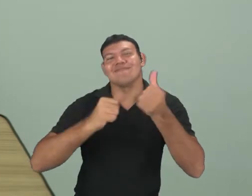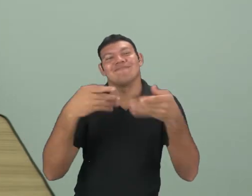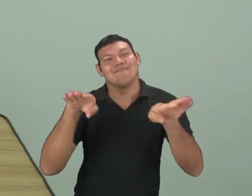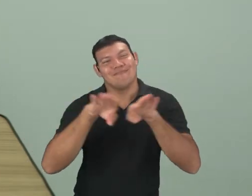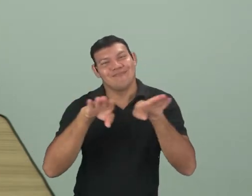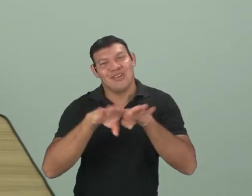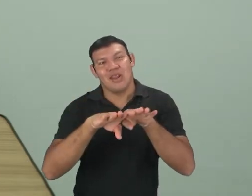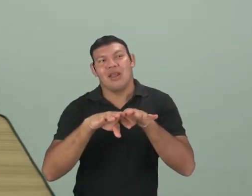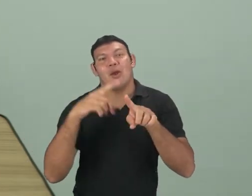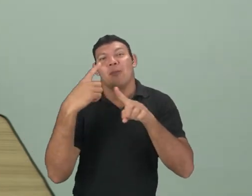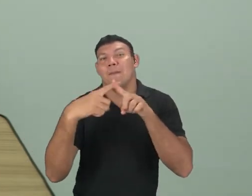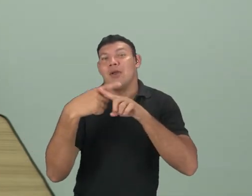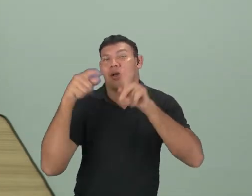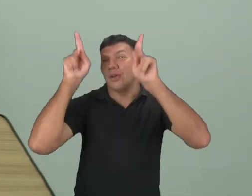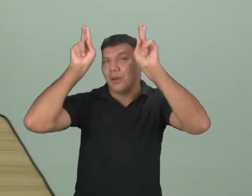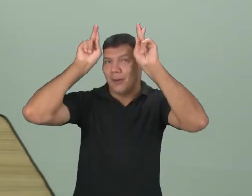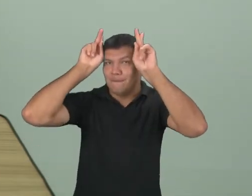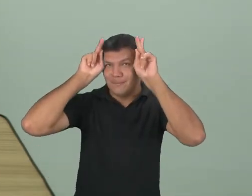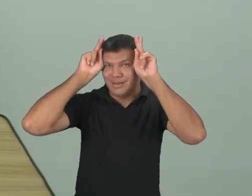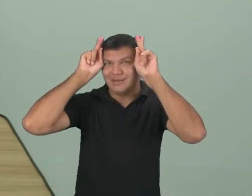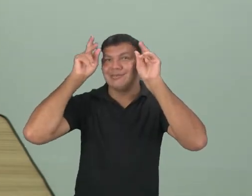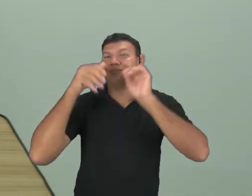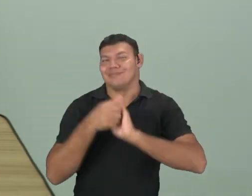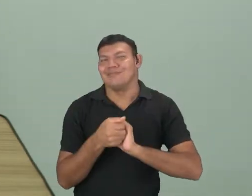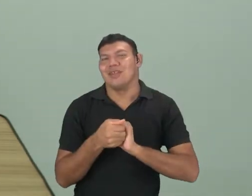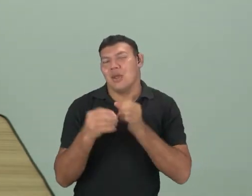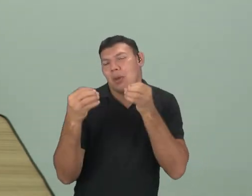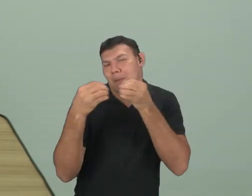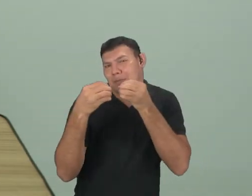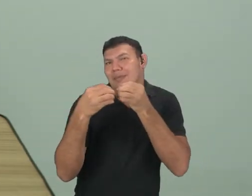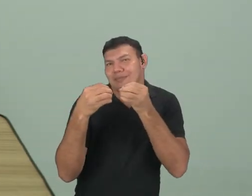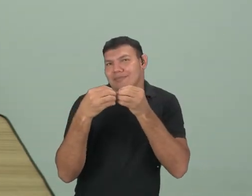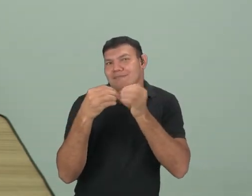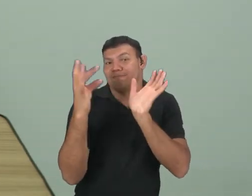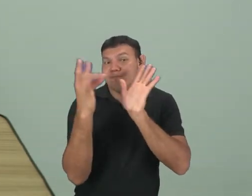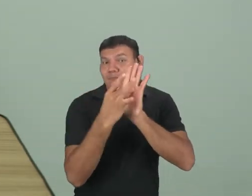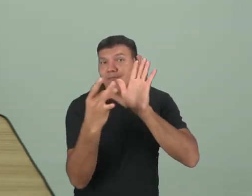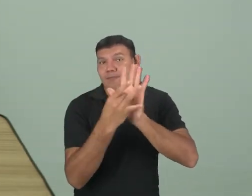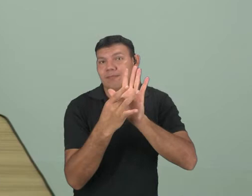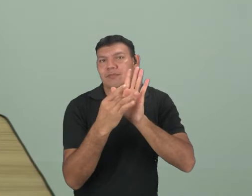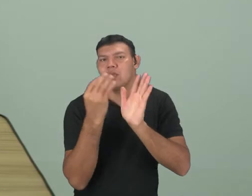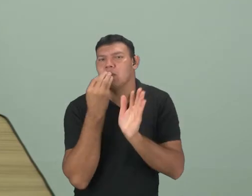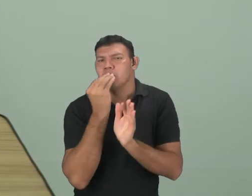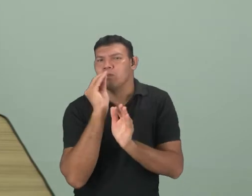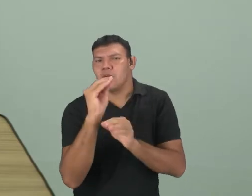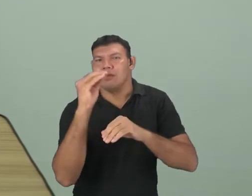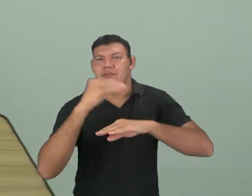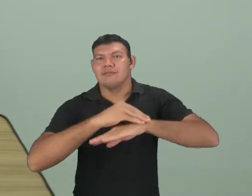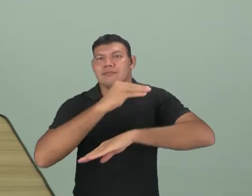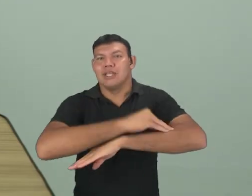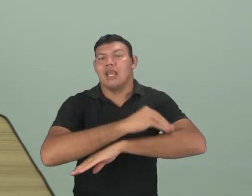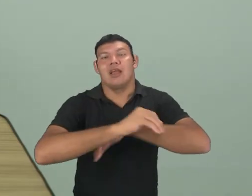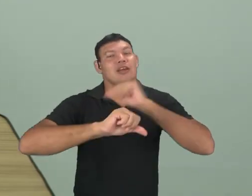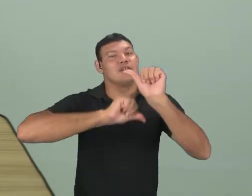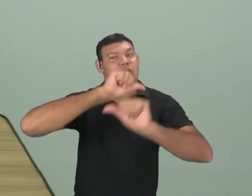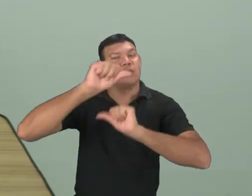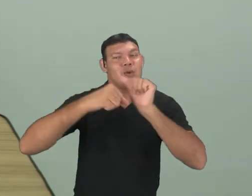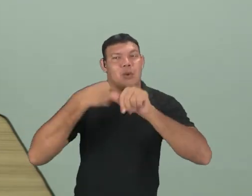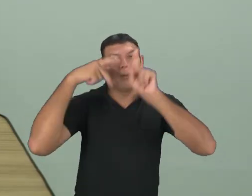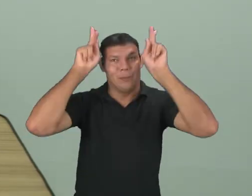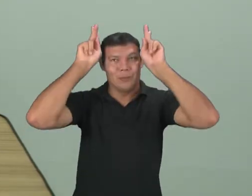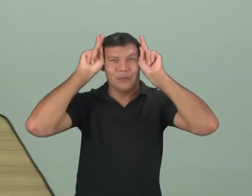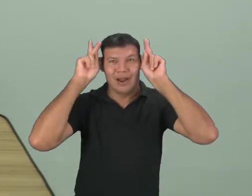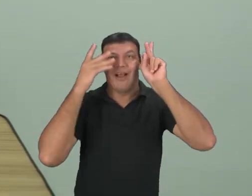O sapo, a princesa, na história, né, mais próximo da original, quando ela beija, o sapo se transforma em